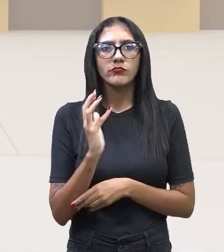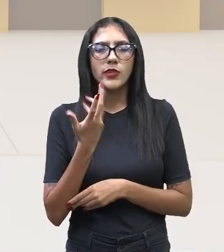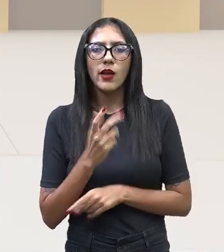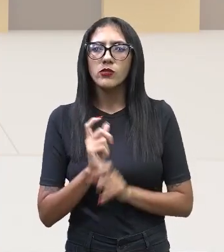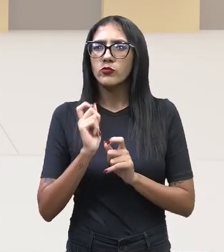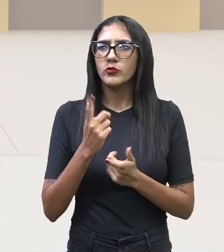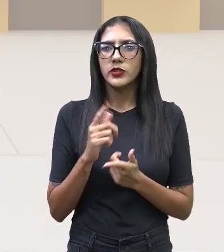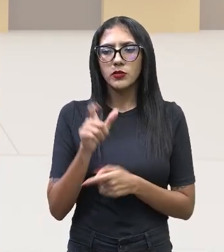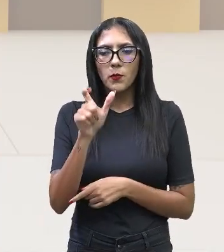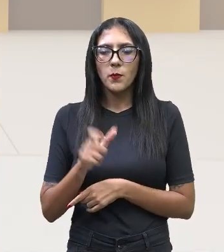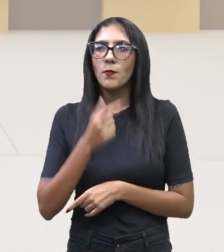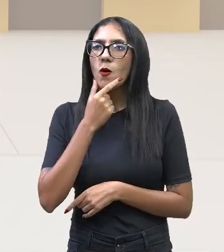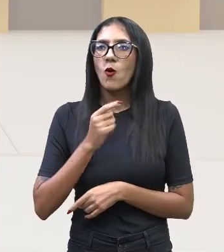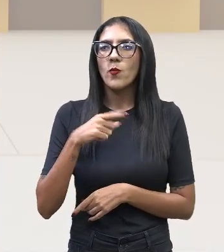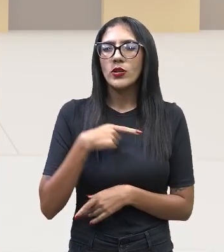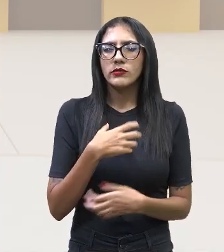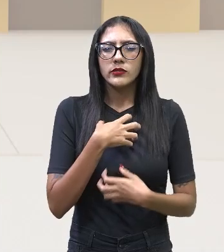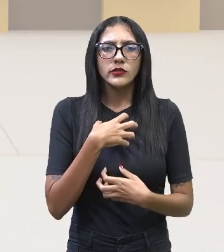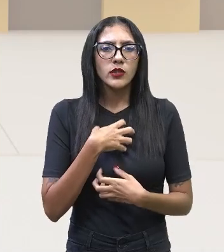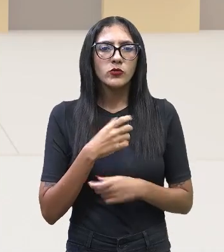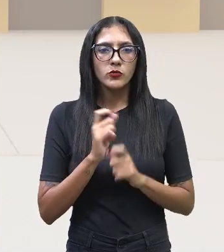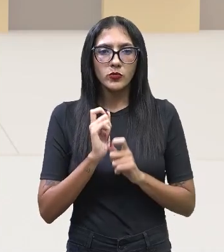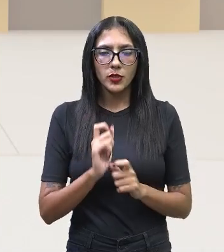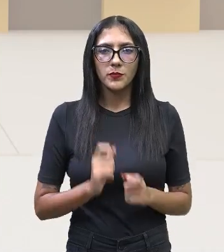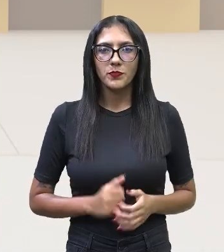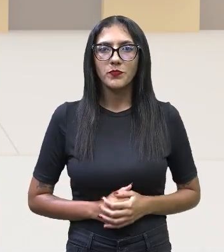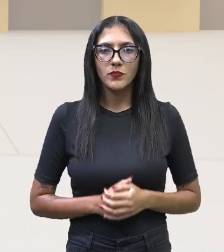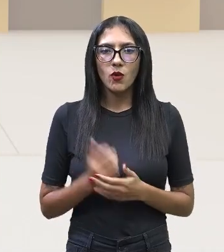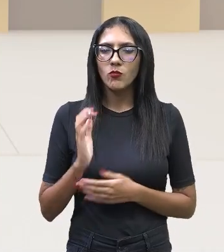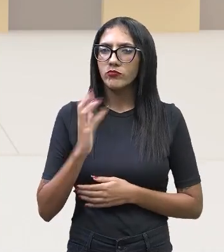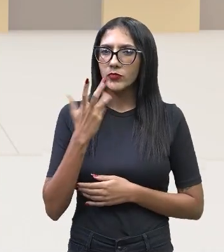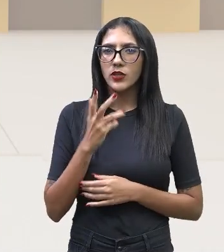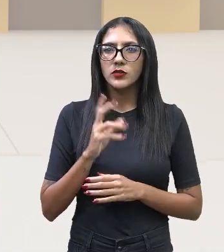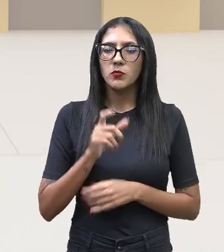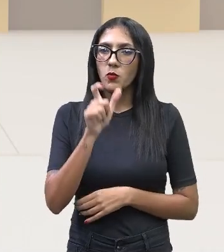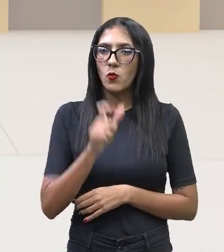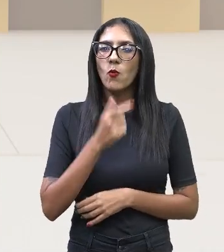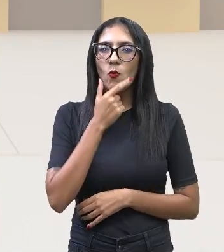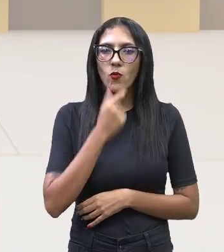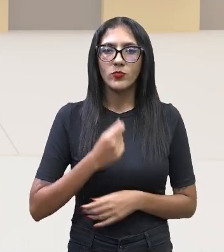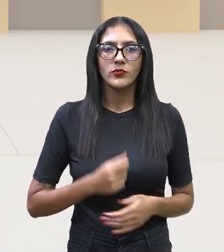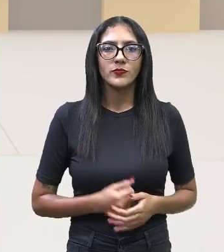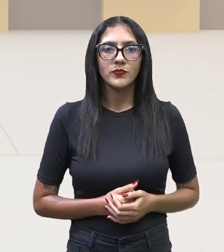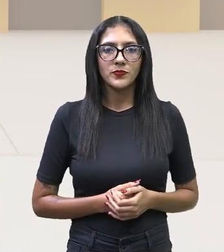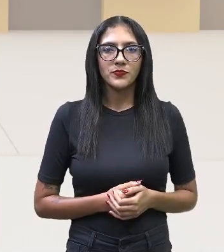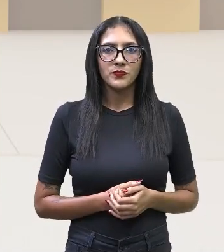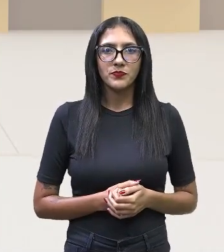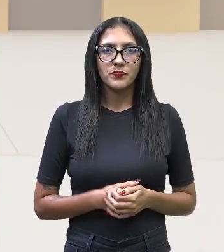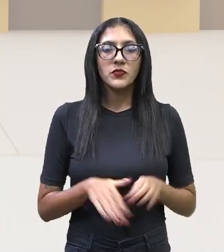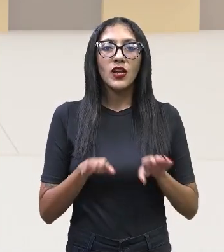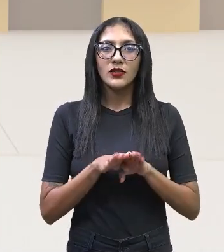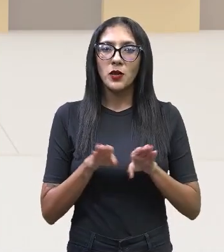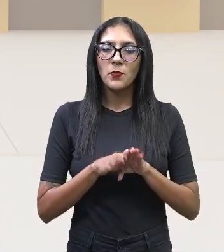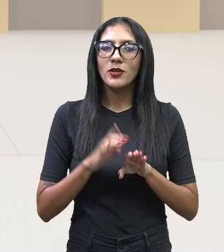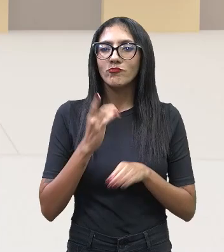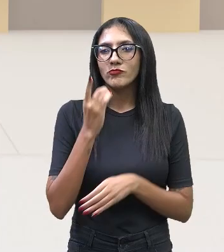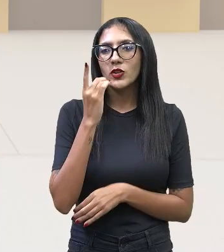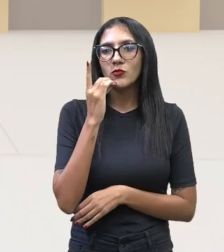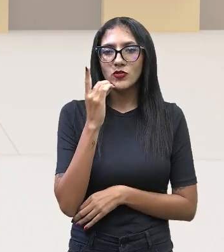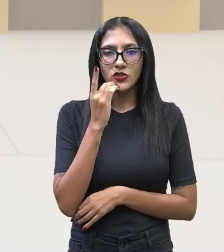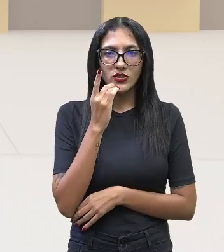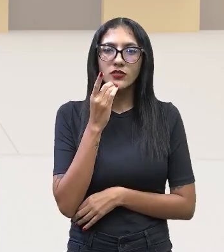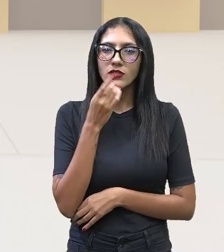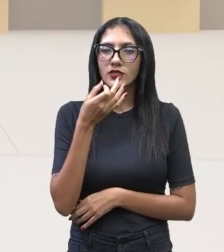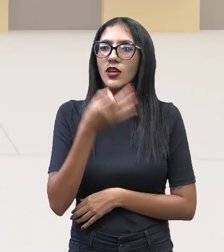sintomas, né, que pode ali ocorrer no homem, tem que se cuidar. Né? E nós temos datas importantes para lembrar disso daí também, não é